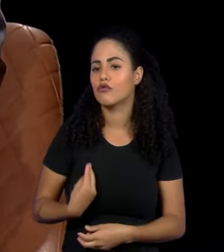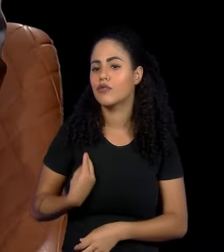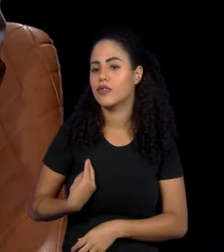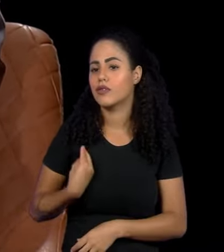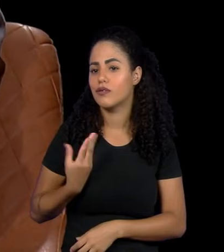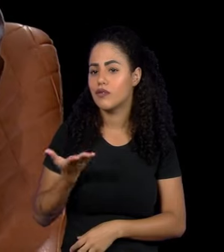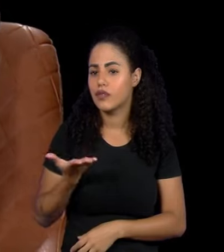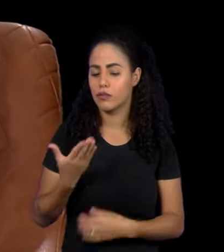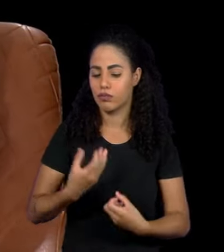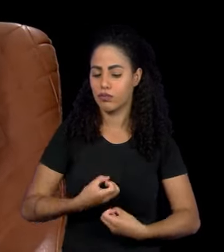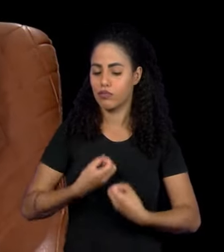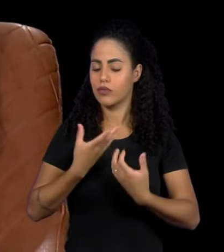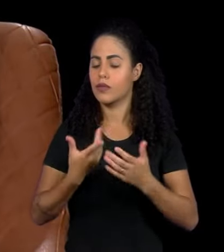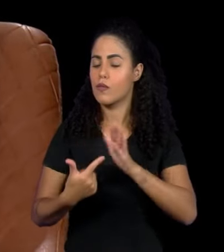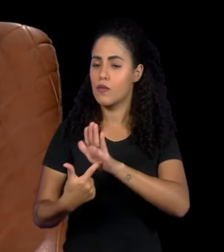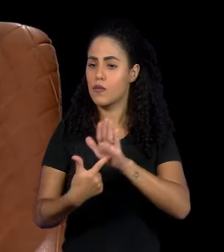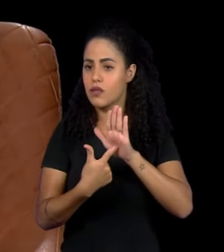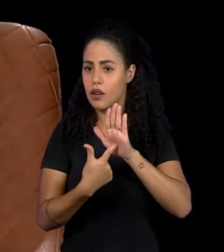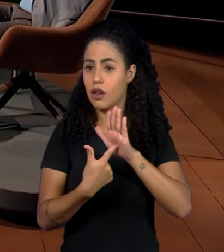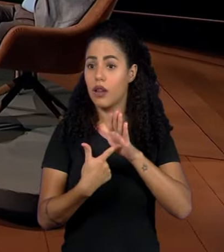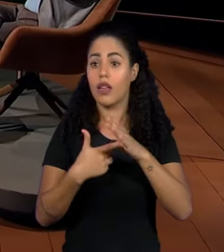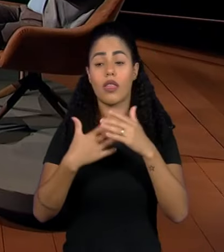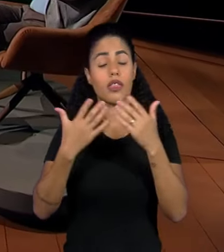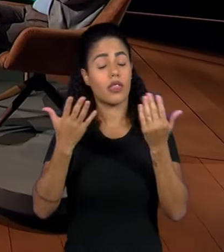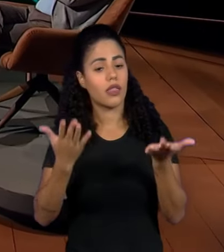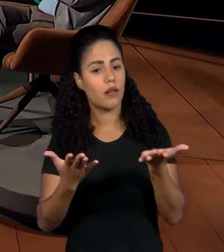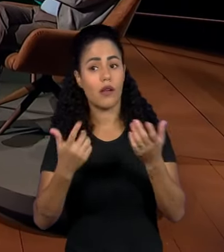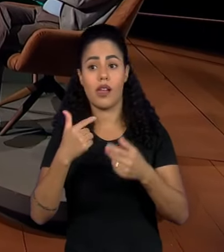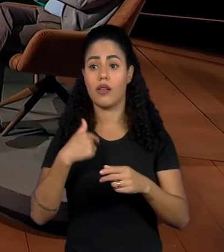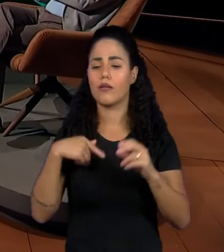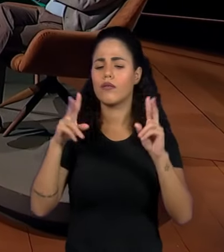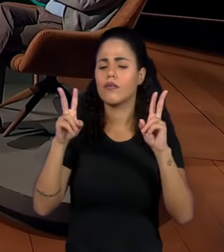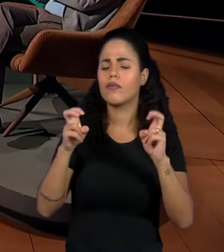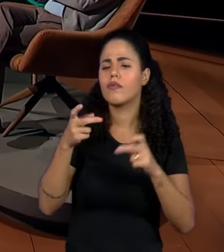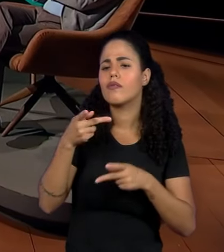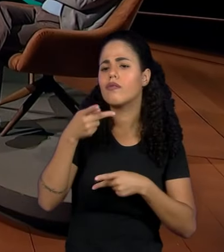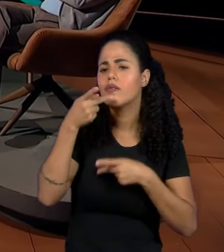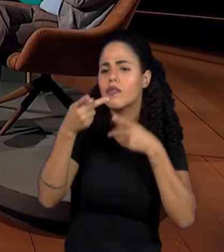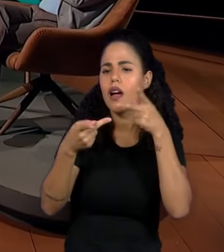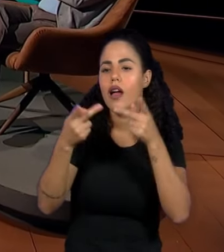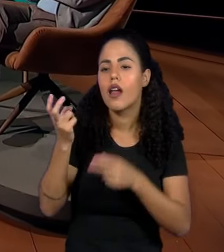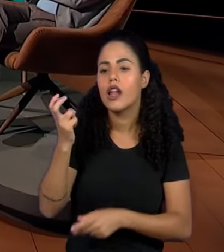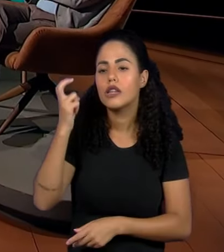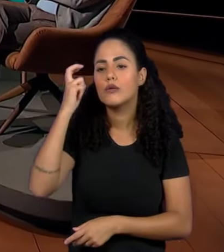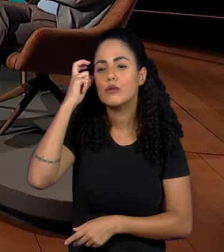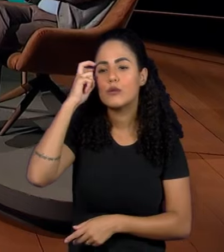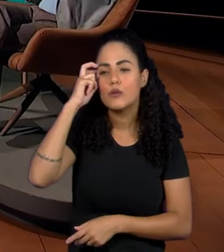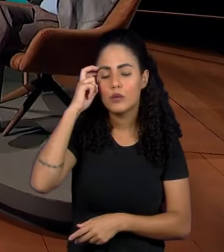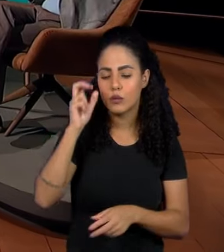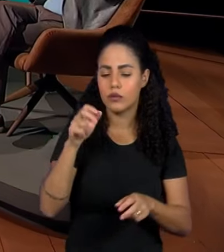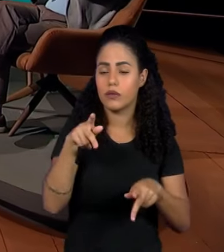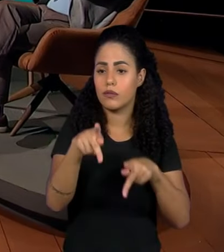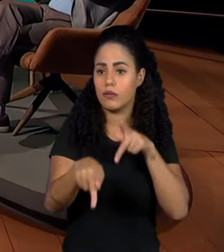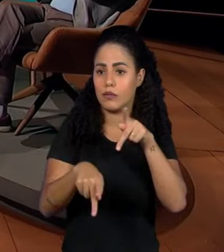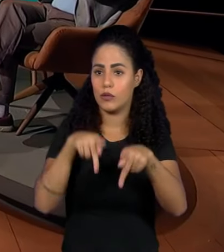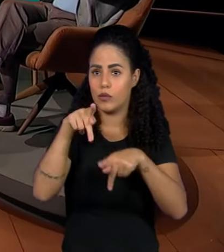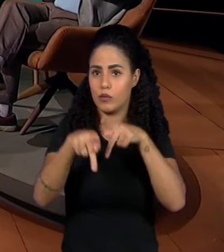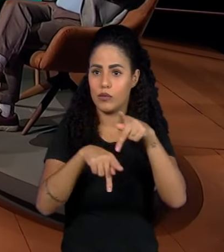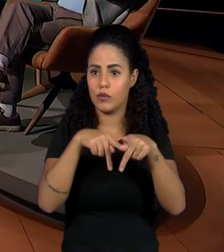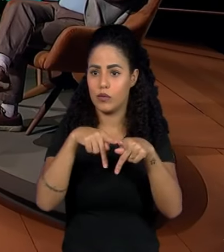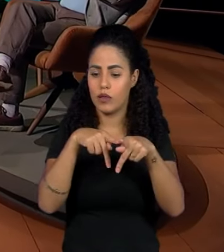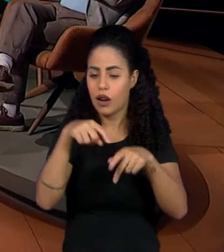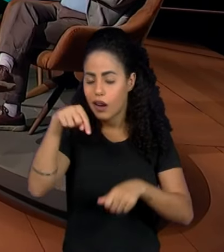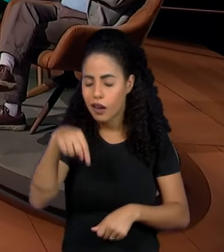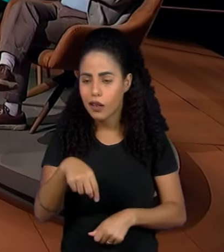exteriorização, né? Então, quer dizer, quando eu falo de uma presença maior da cultura popular no mundo de cá,